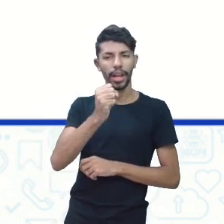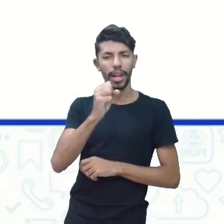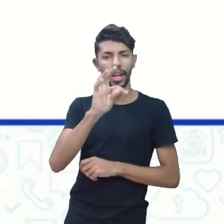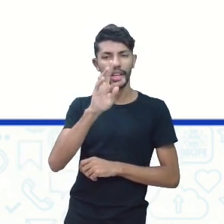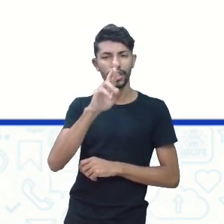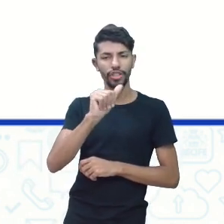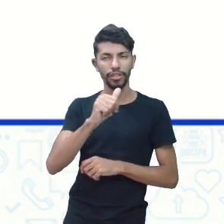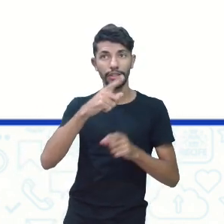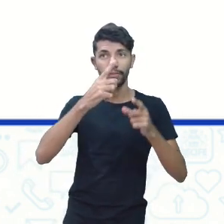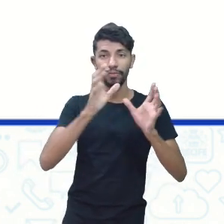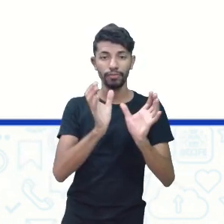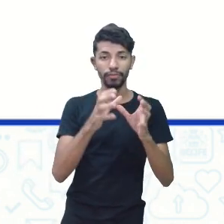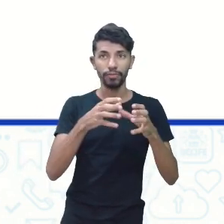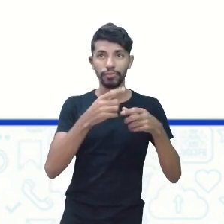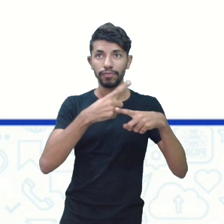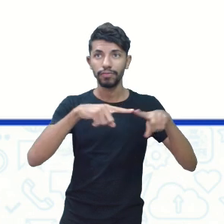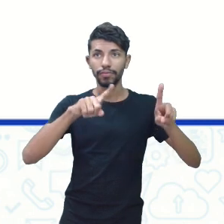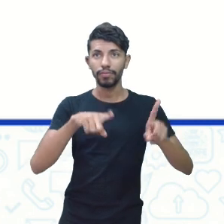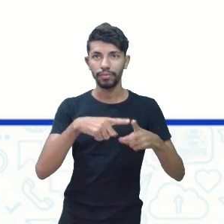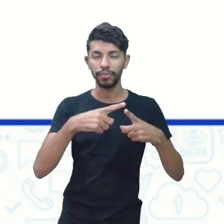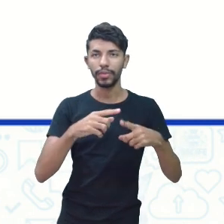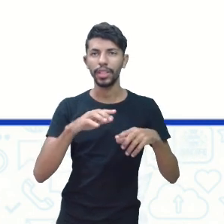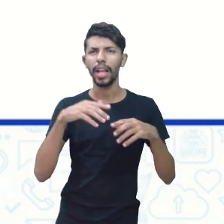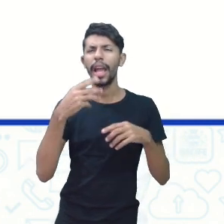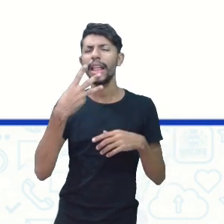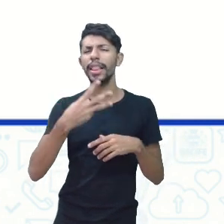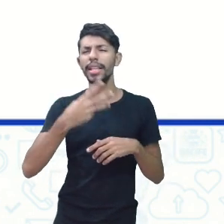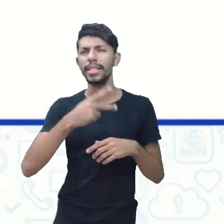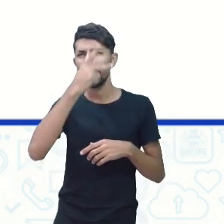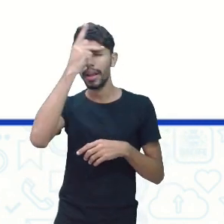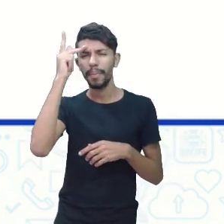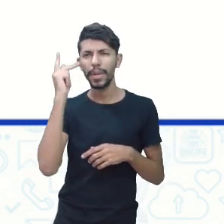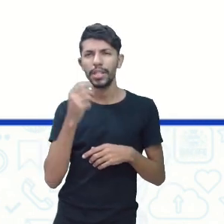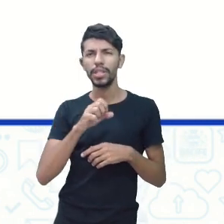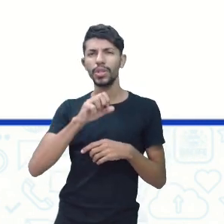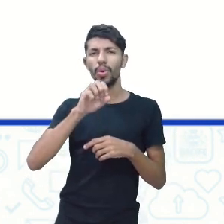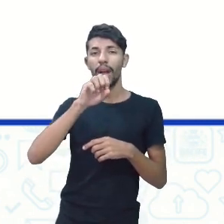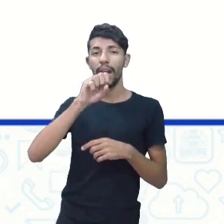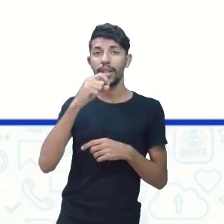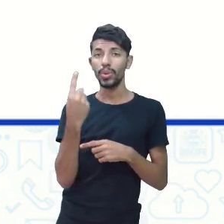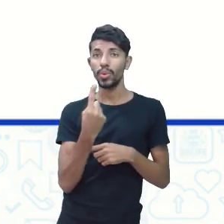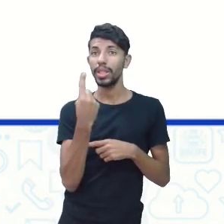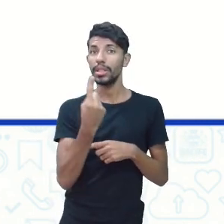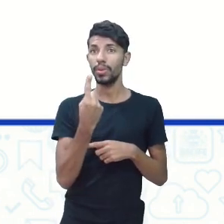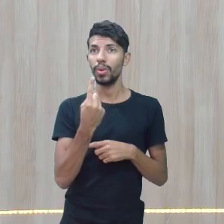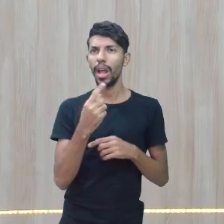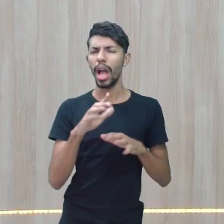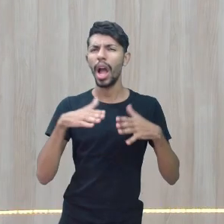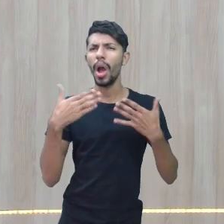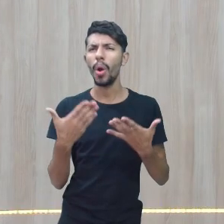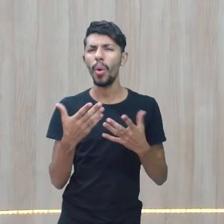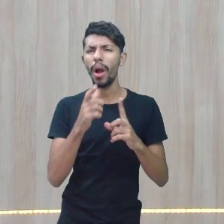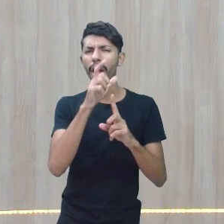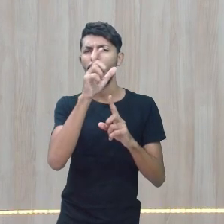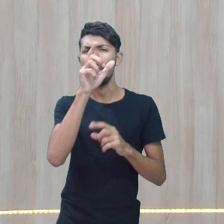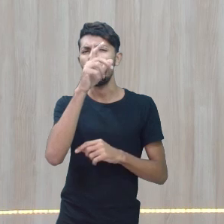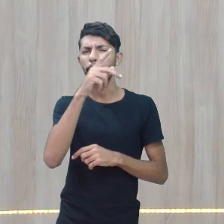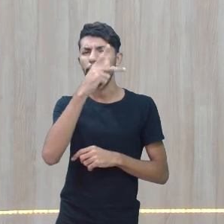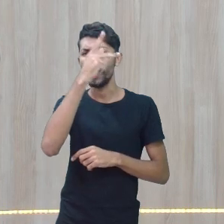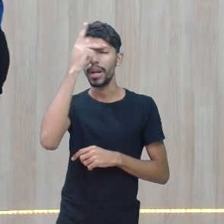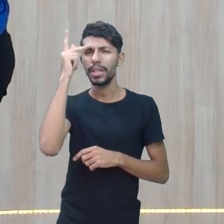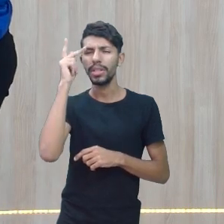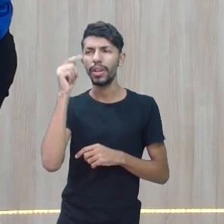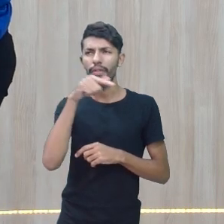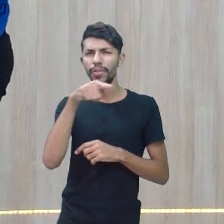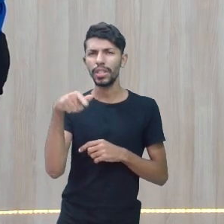do singular. Qual seria essa pessoa? Vocês sabem? As pessoas do singular,